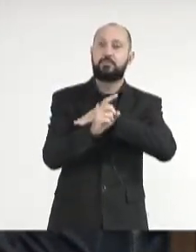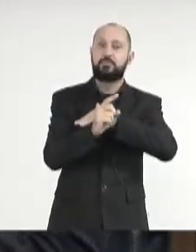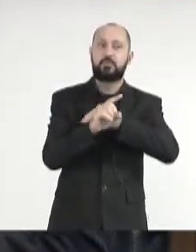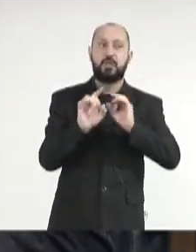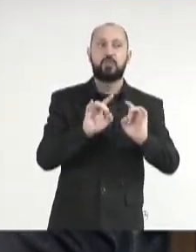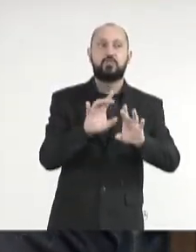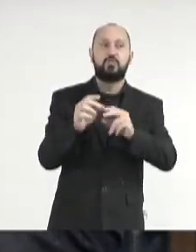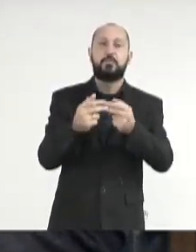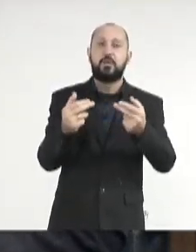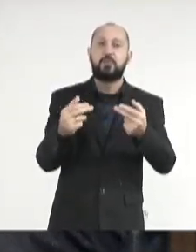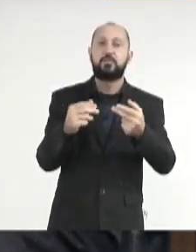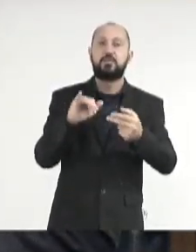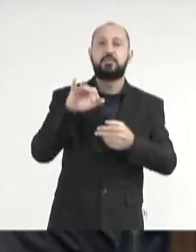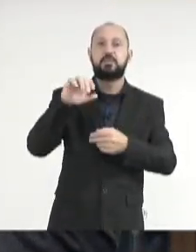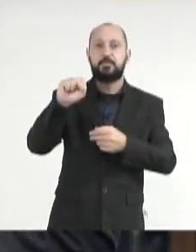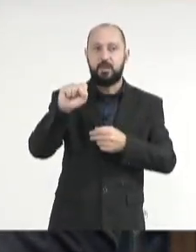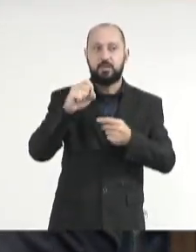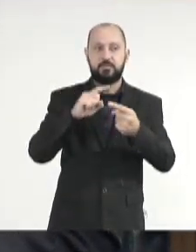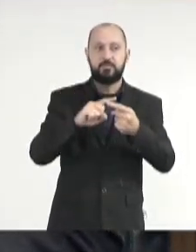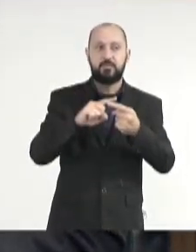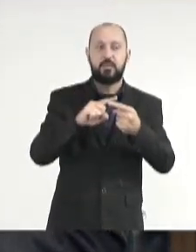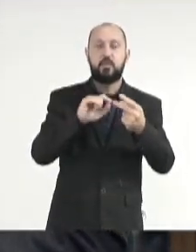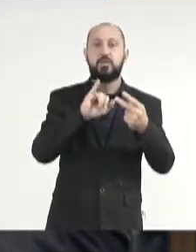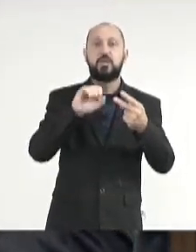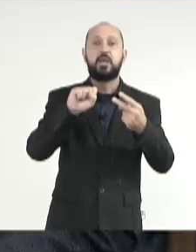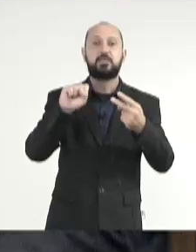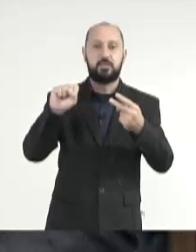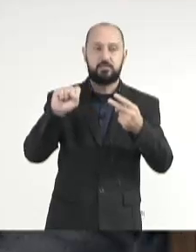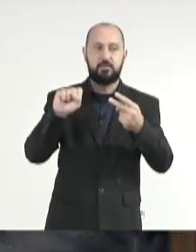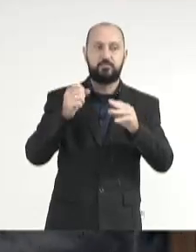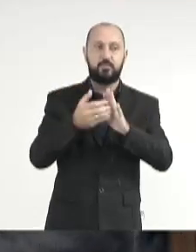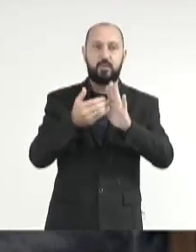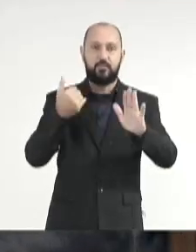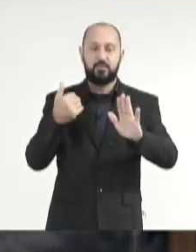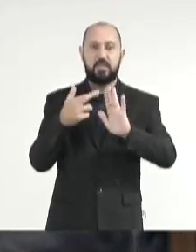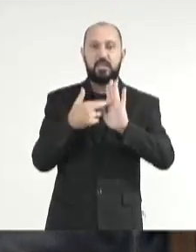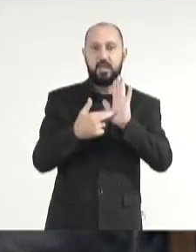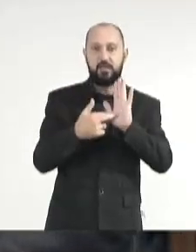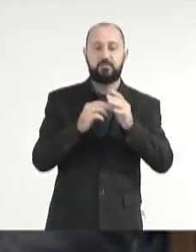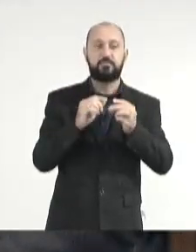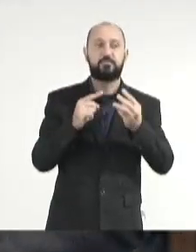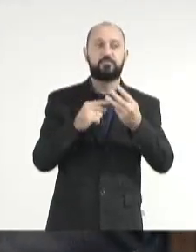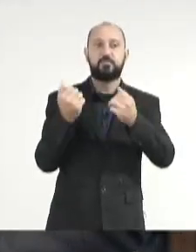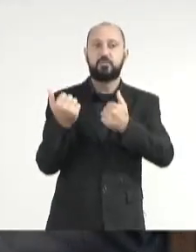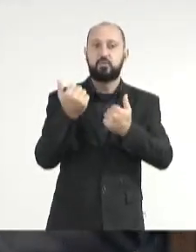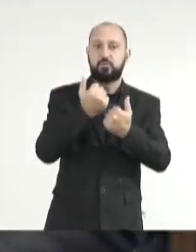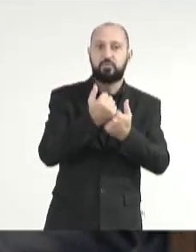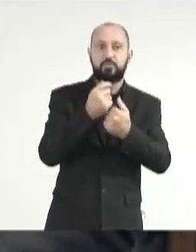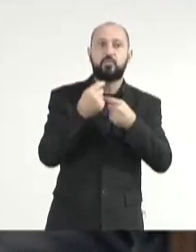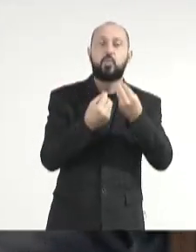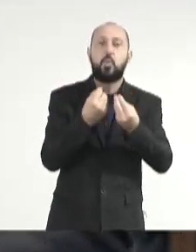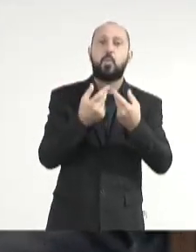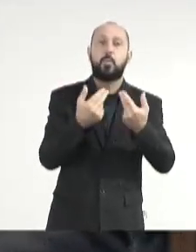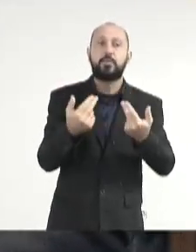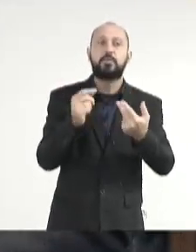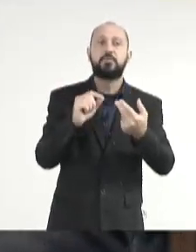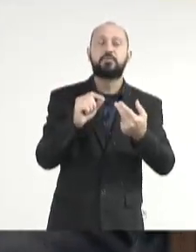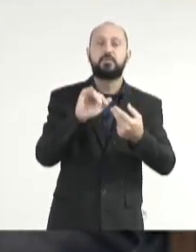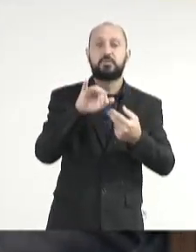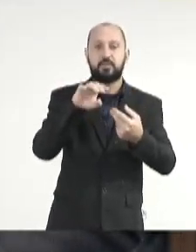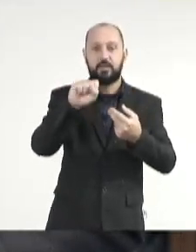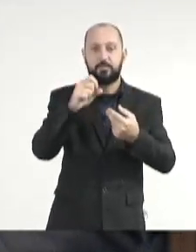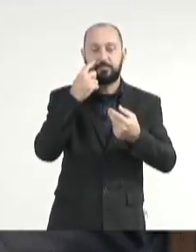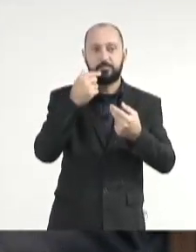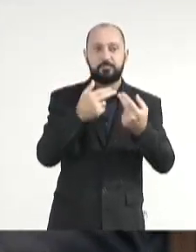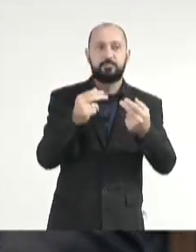não vendem produtos, não recolhem ICMS, recolhem ISS. Então, elas fogem da regra. Substituição tributária, que é quando um produto, o ICMS